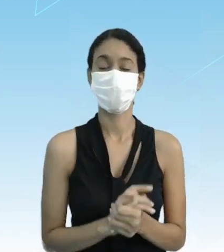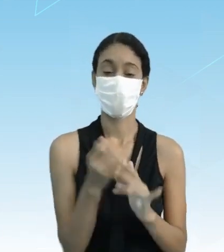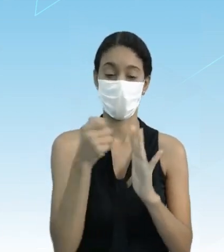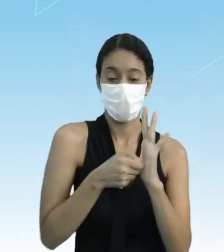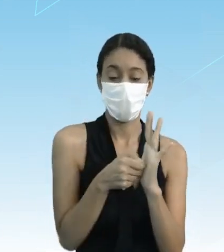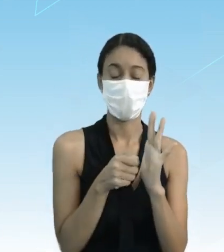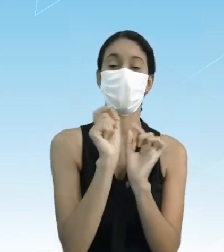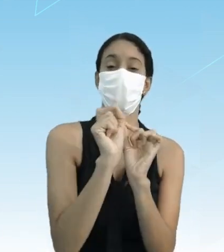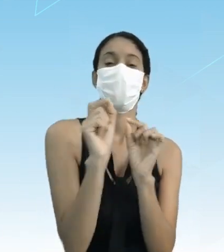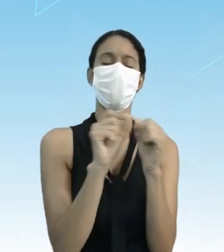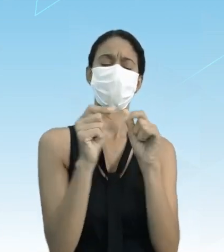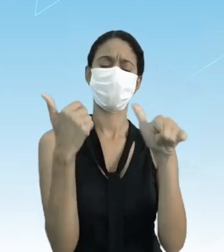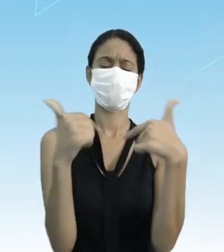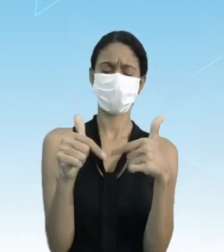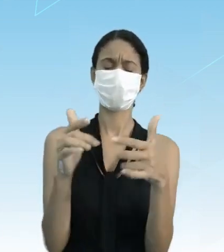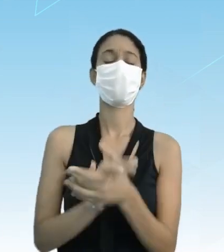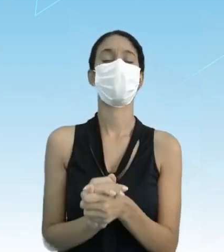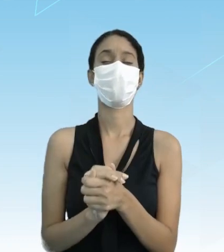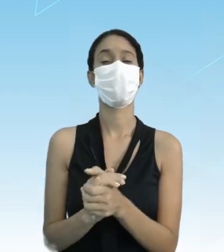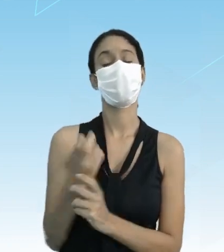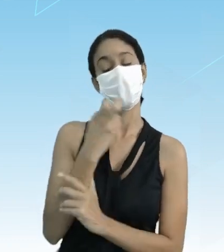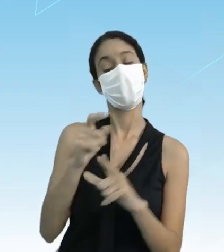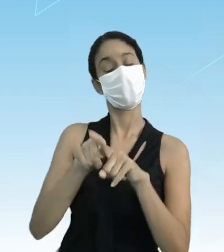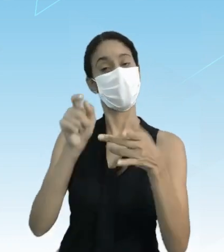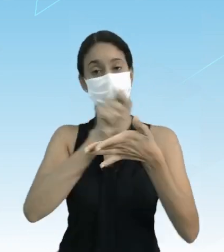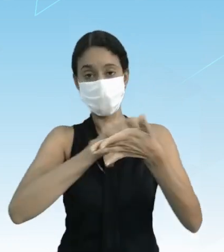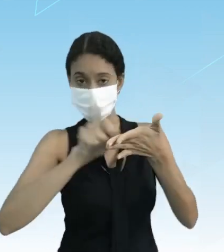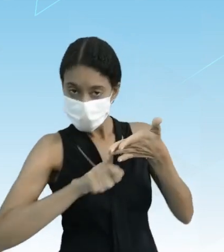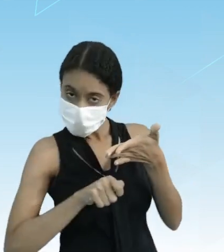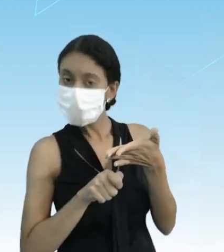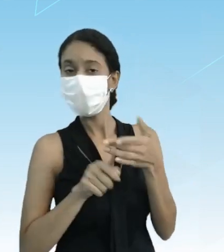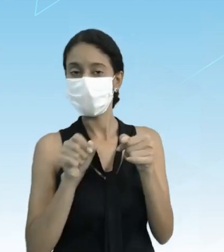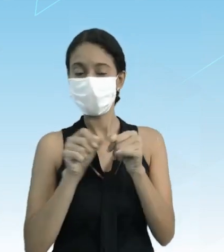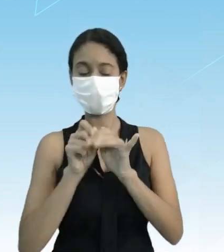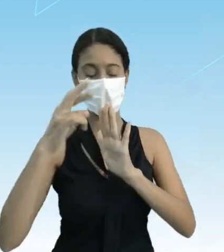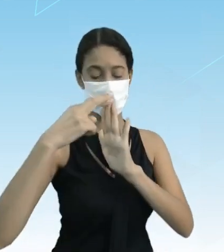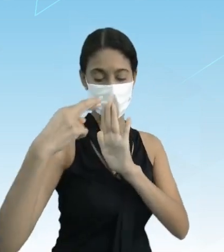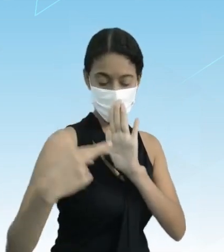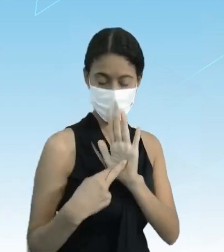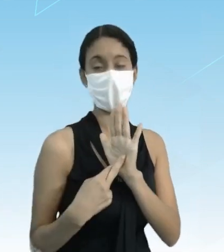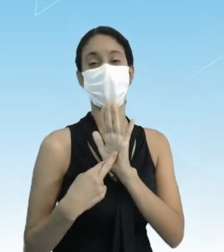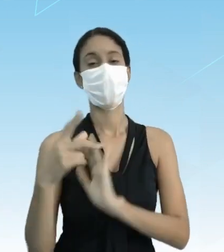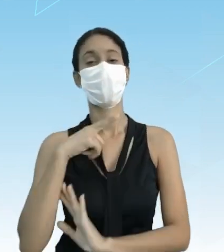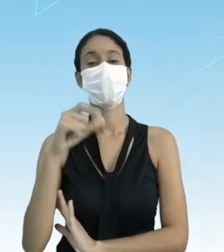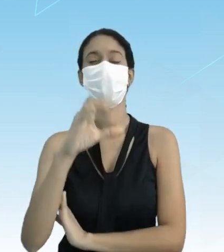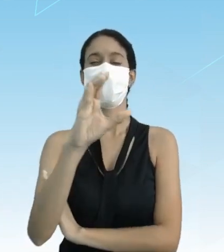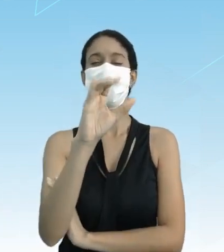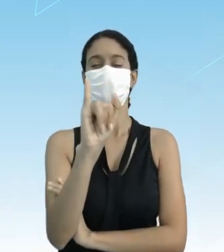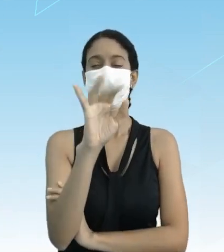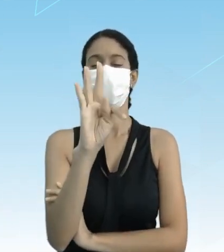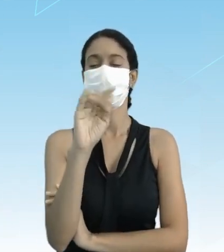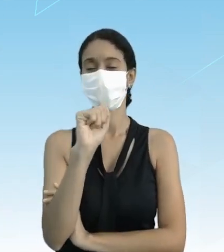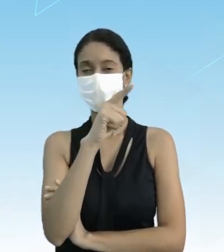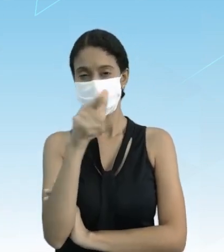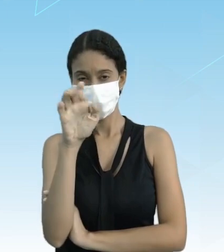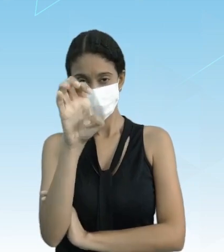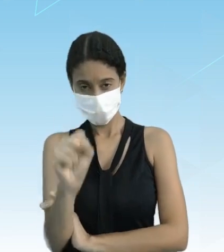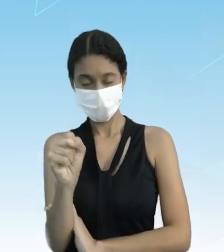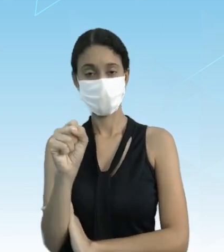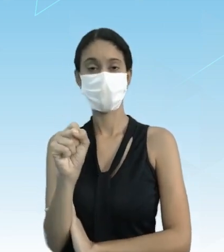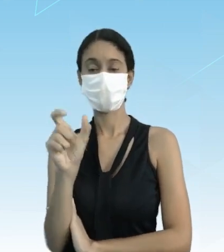vocês fazerem um trabalho oral e escrito, seguindo regras. Nós temos as citações,